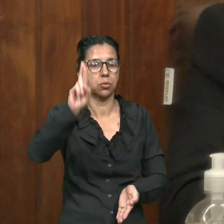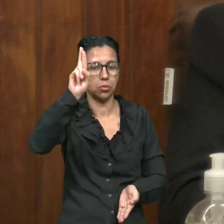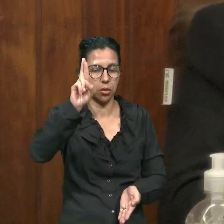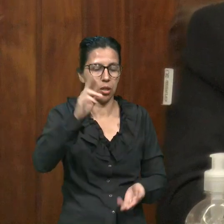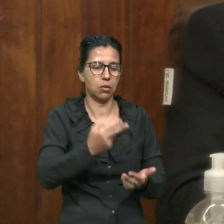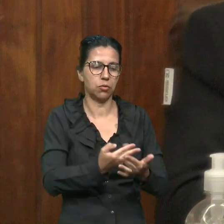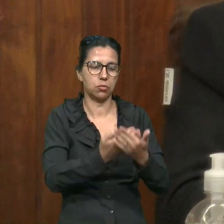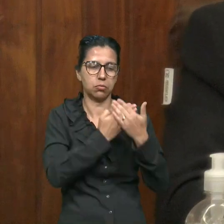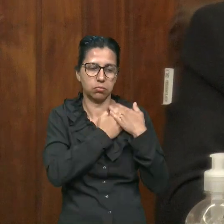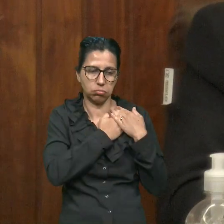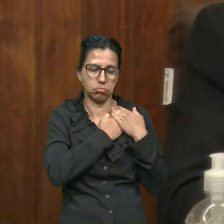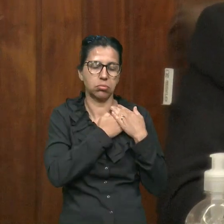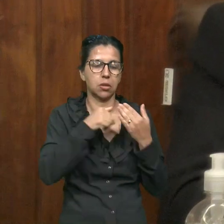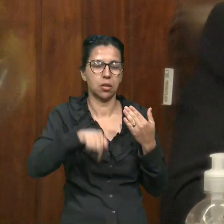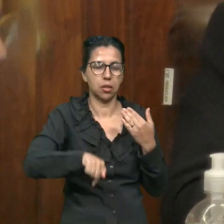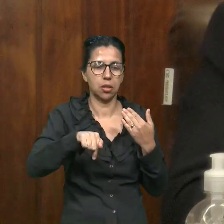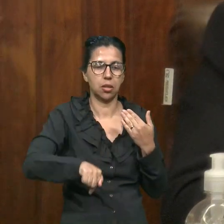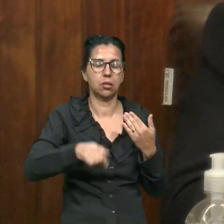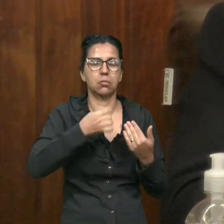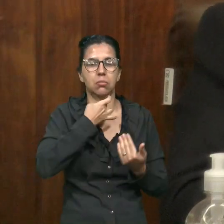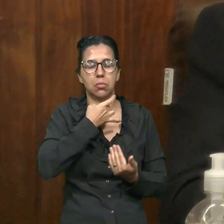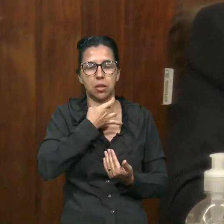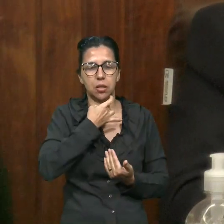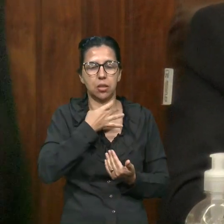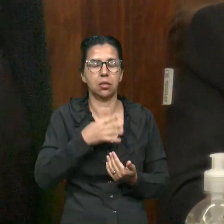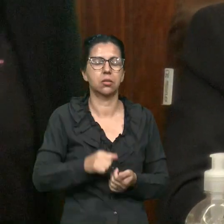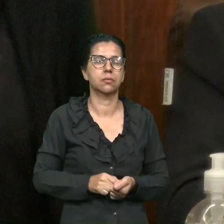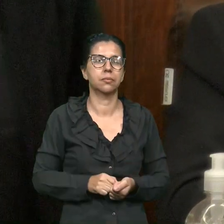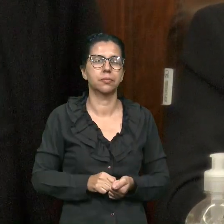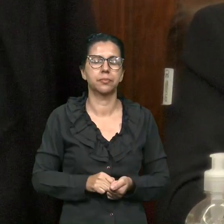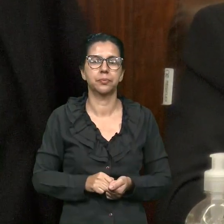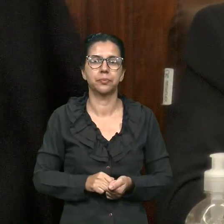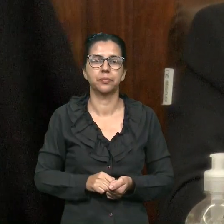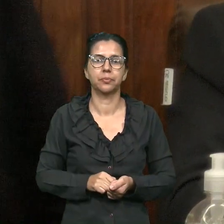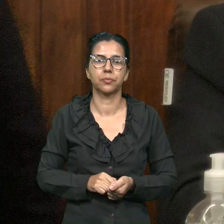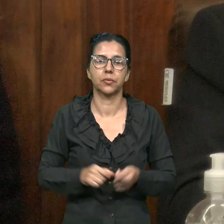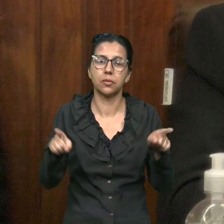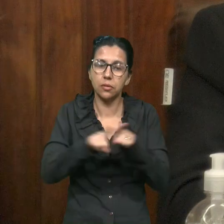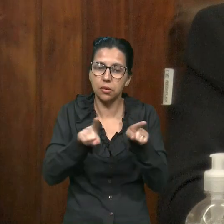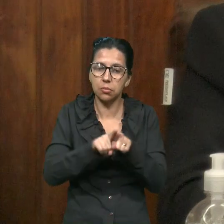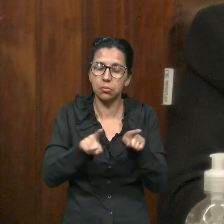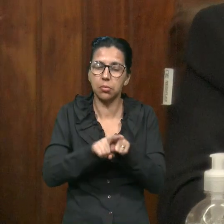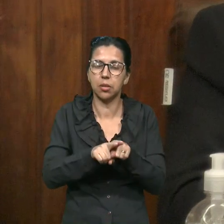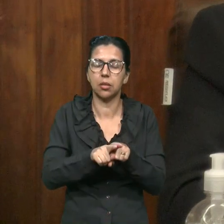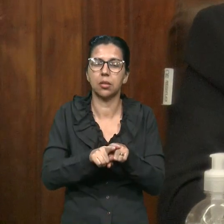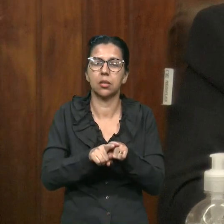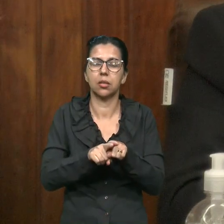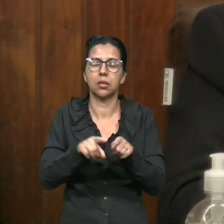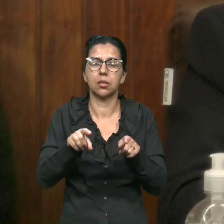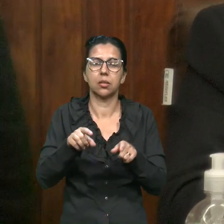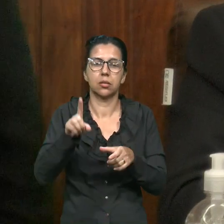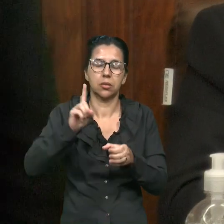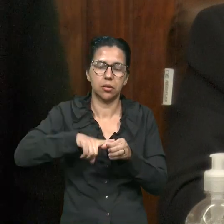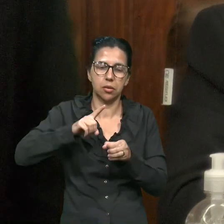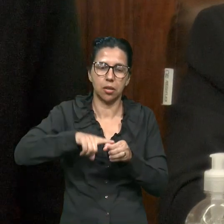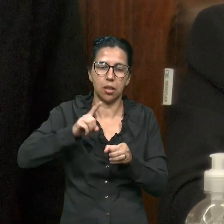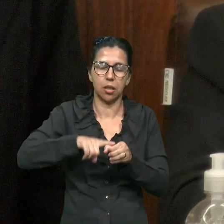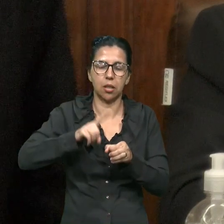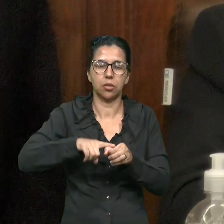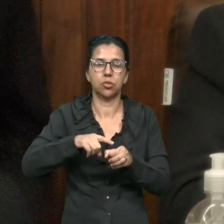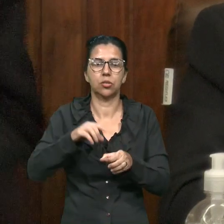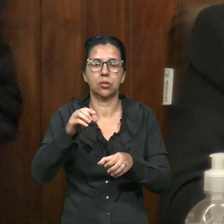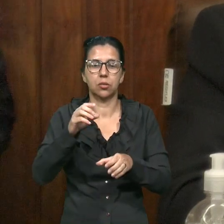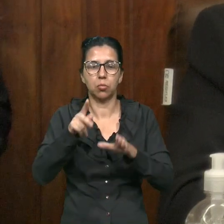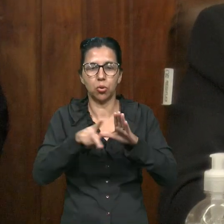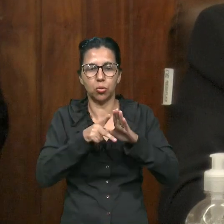de Marília. Requeiro ainda, se regimental, seja dada ciência ao Ministério Público Estadual e Procuradoria-Geral do